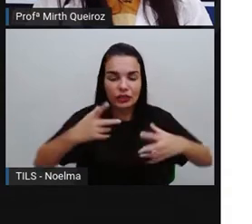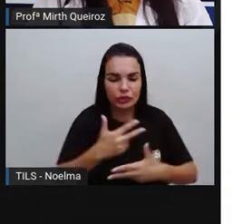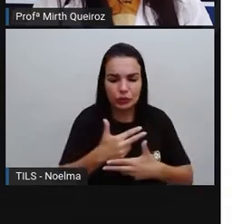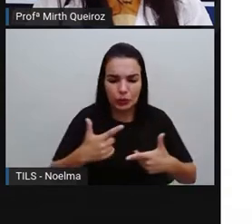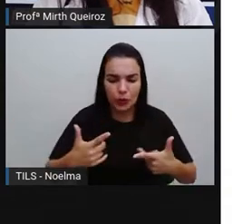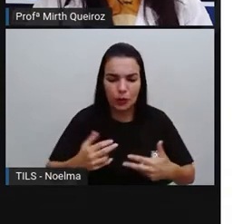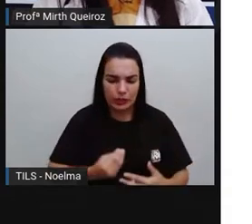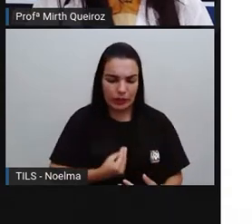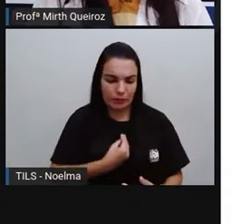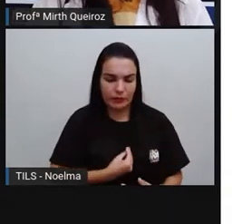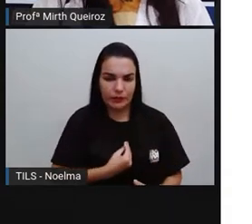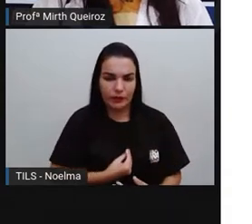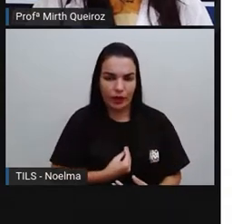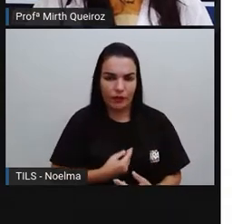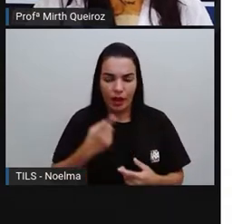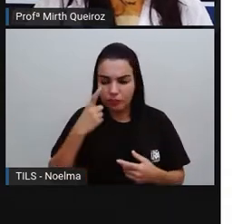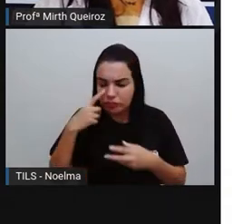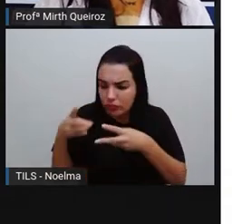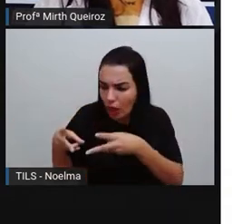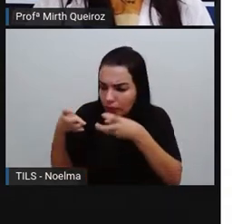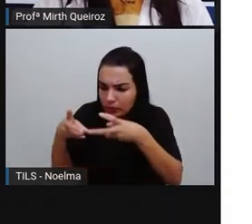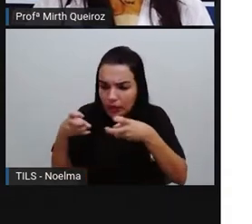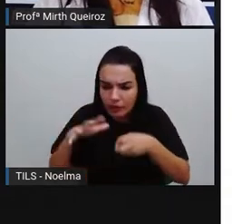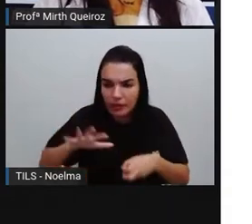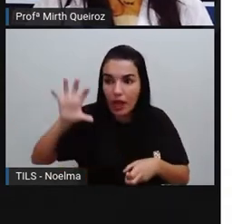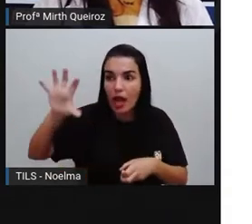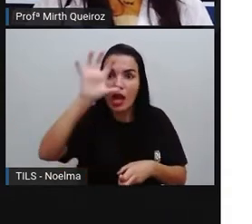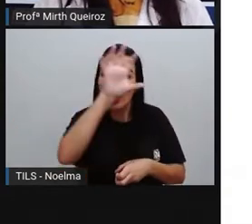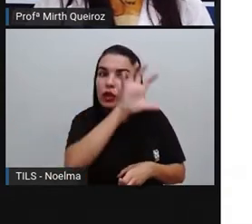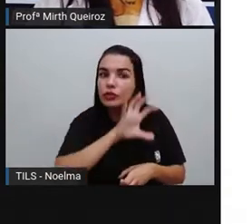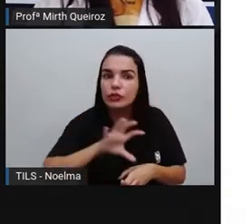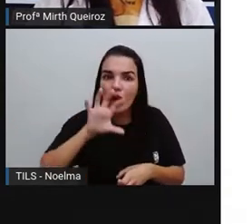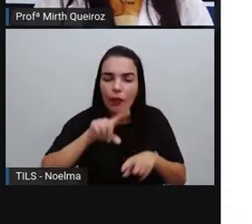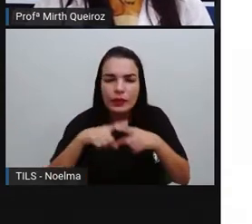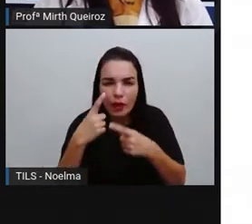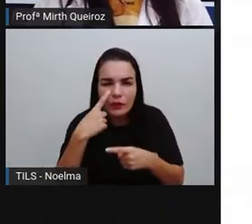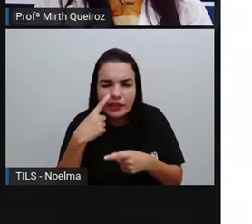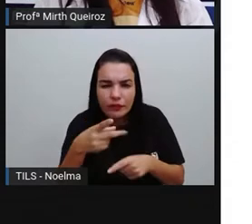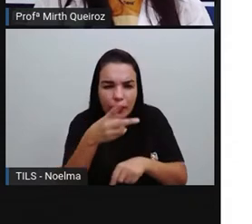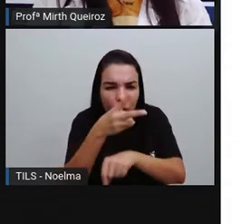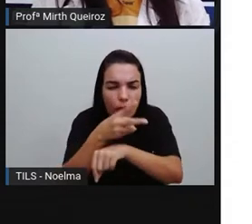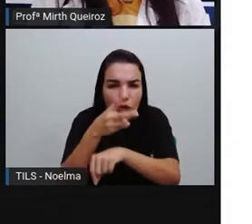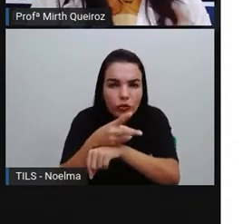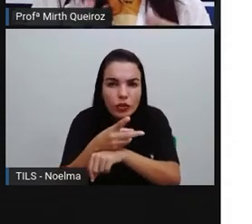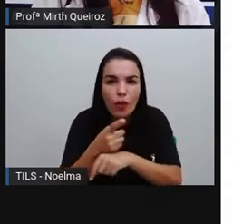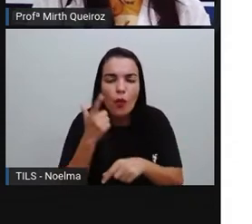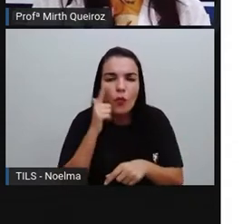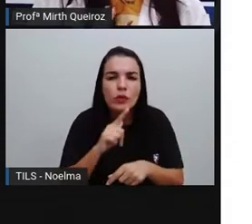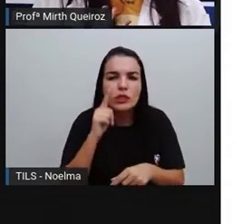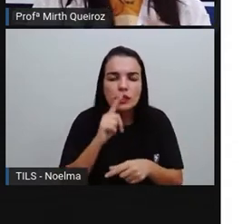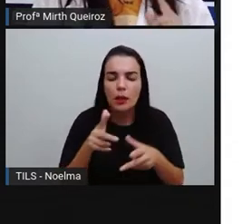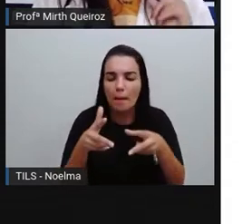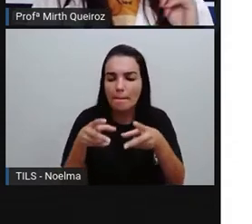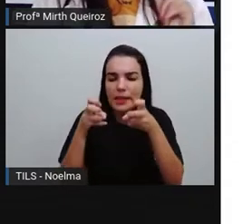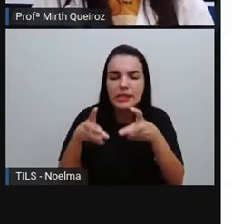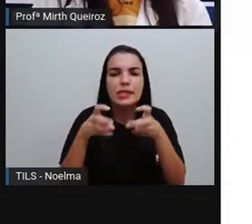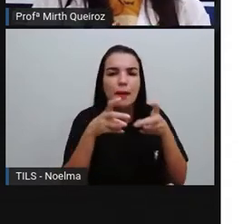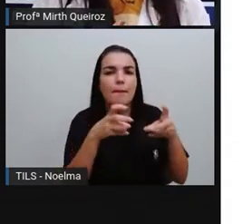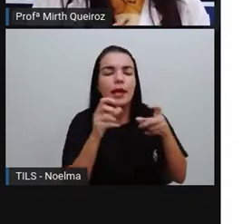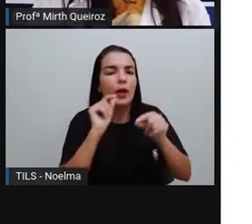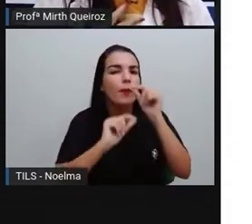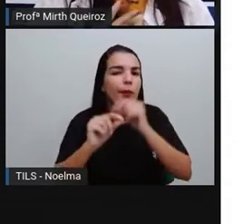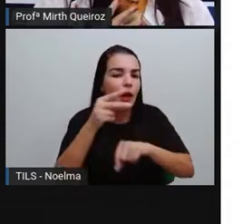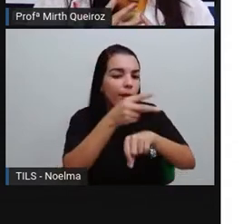uma região. E a partir desse vídeo aí, vocês viram essa variedade, né? Vocês conseguiram ver aí a lontra, conseguiram